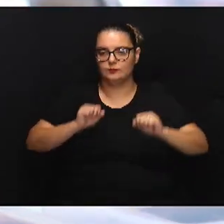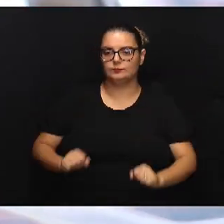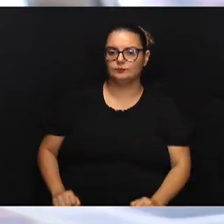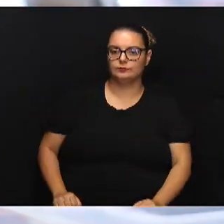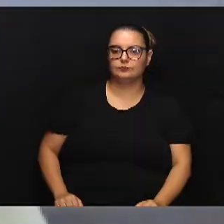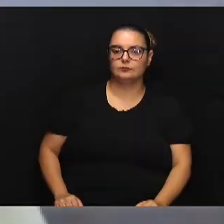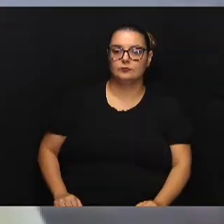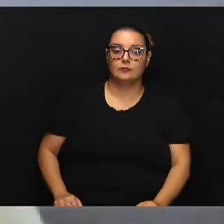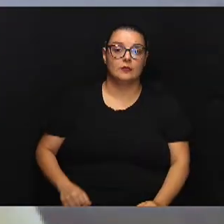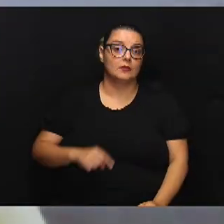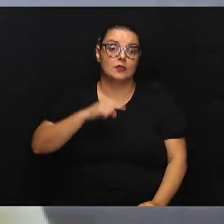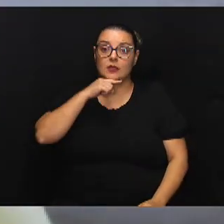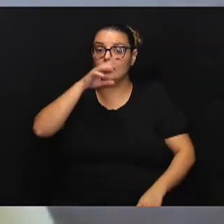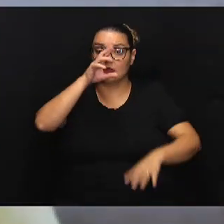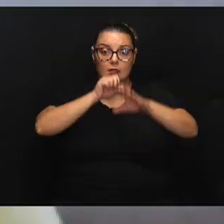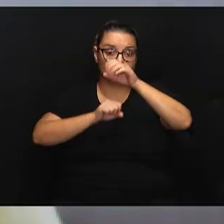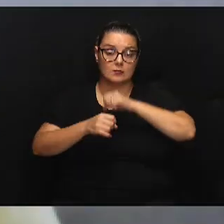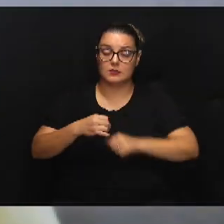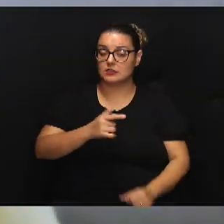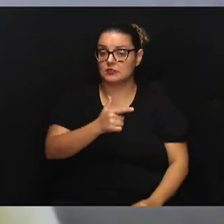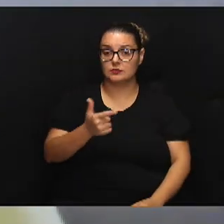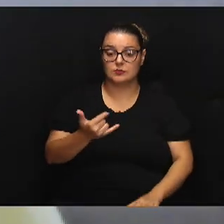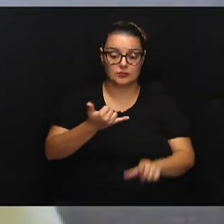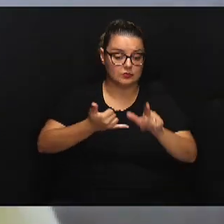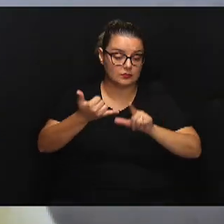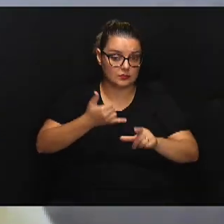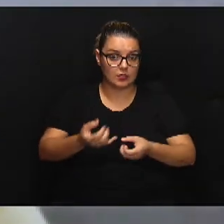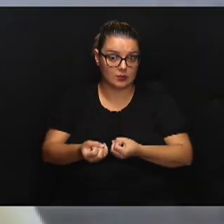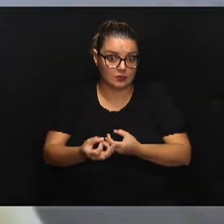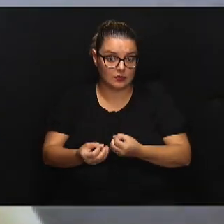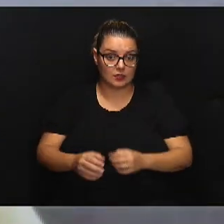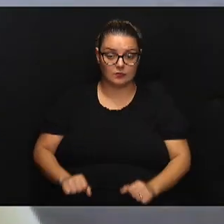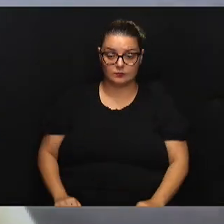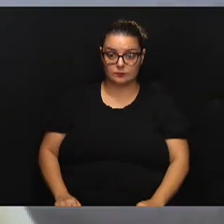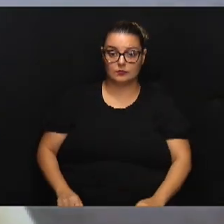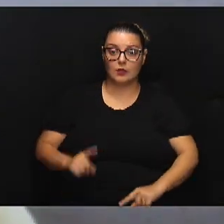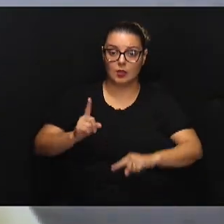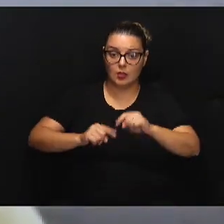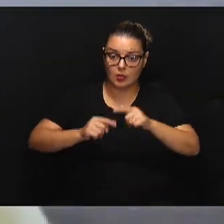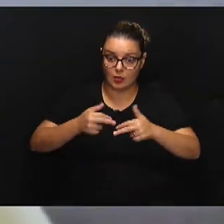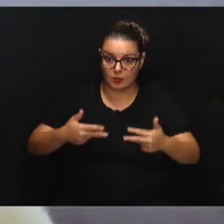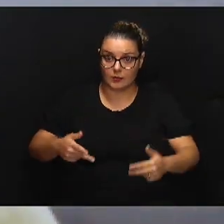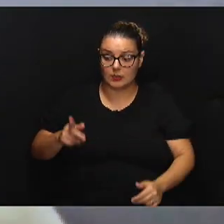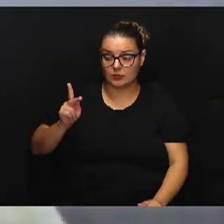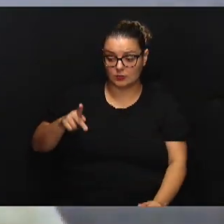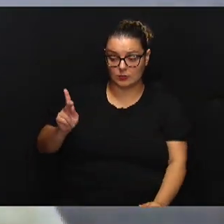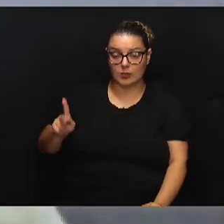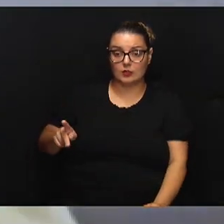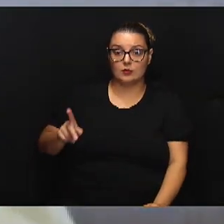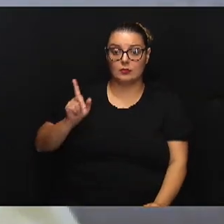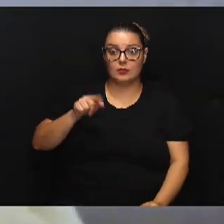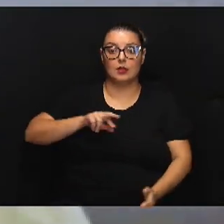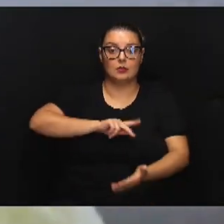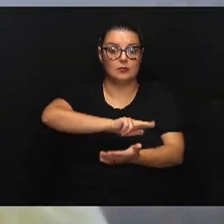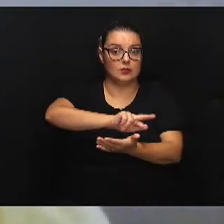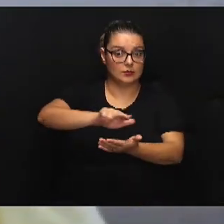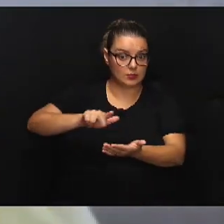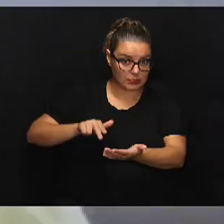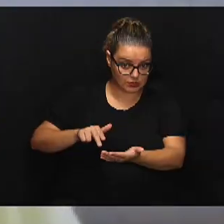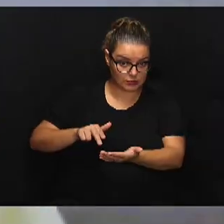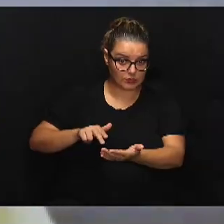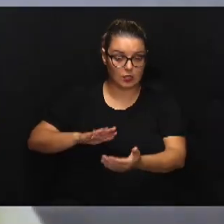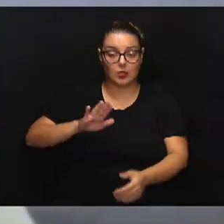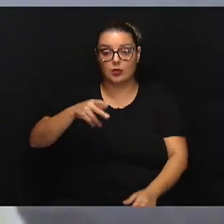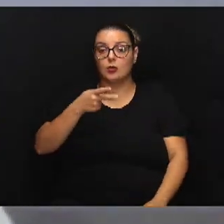Ninguém aprende se não tiver uma informação lúdica. O material do professor, ele é diversificado. Quando